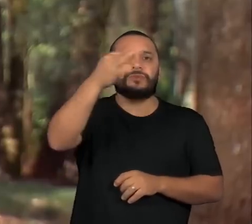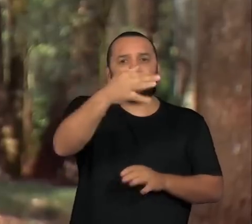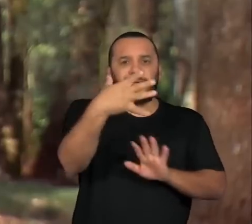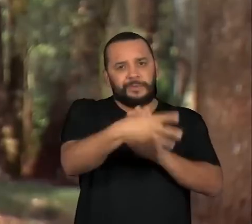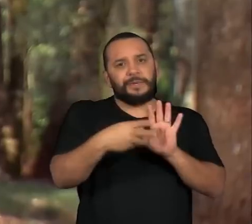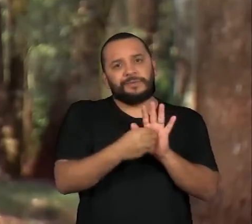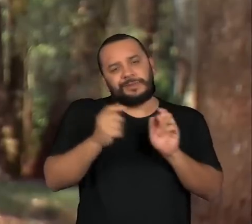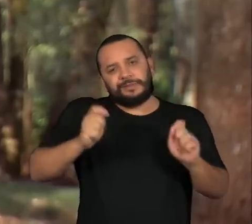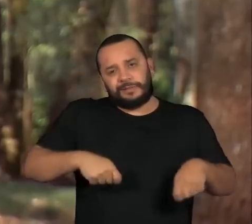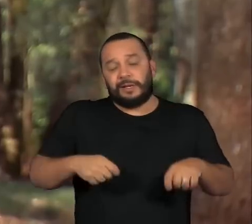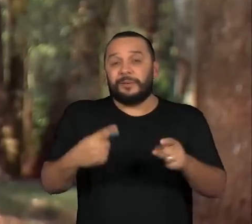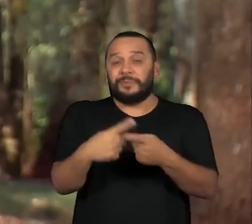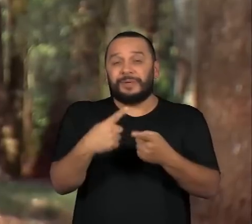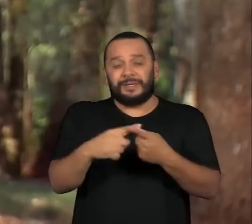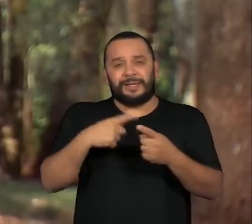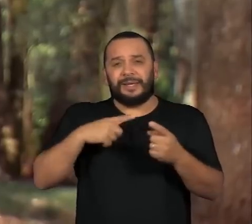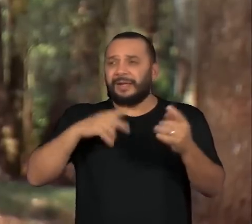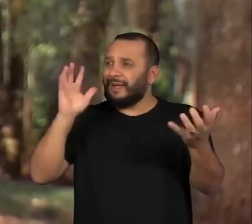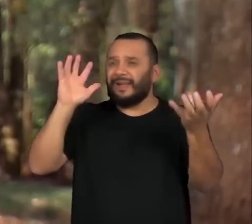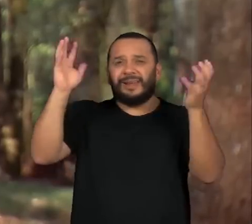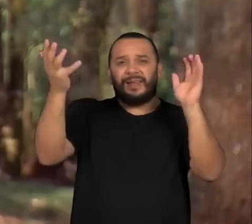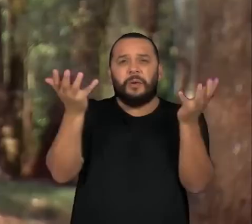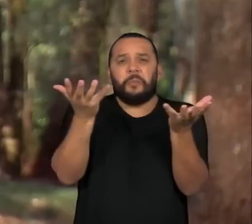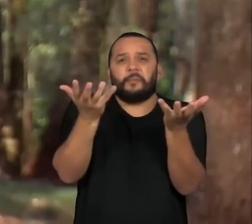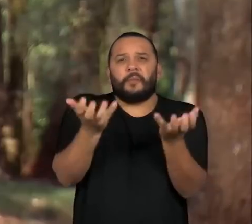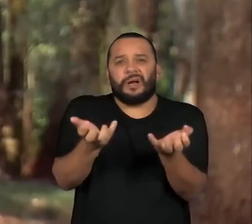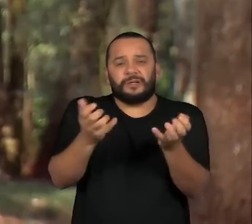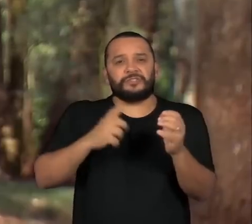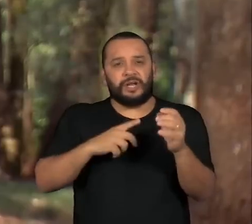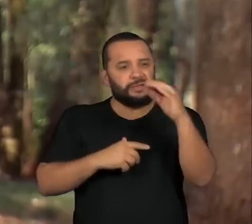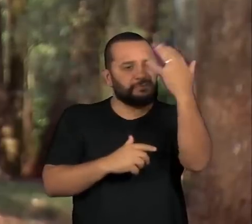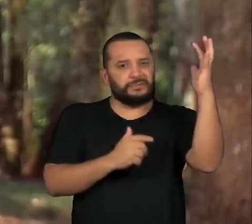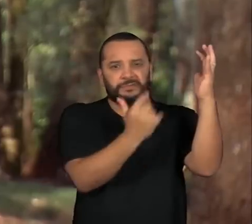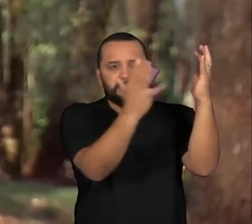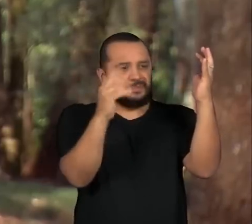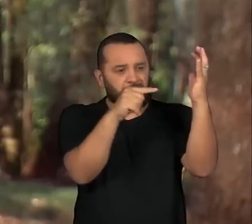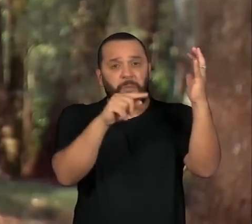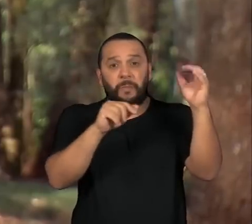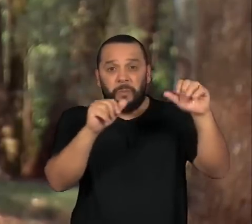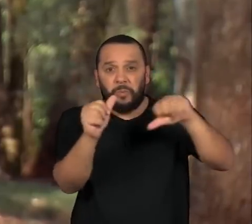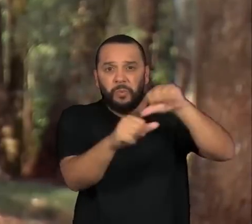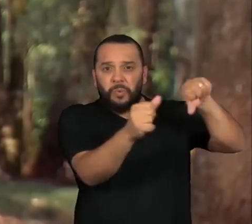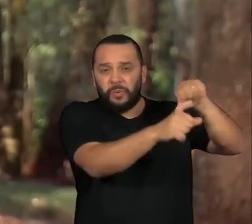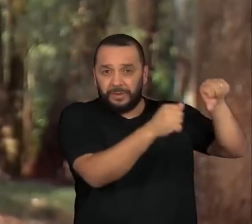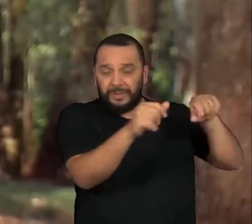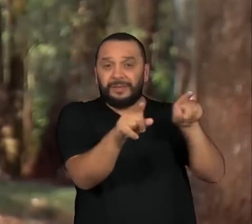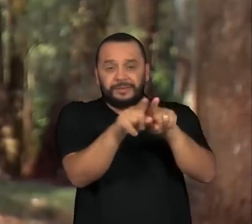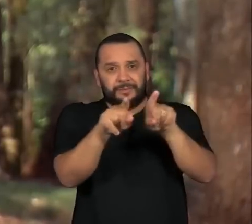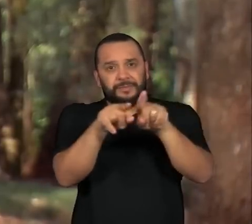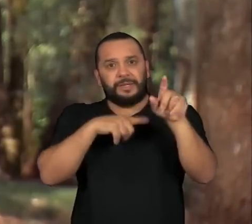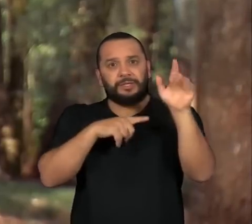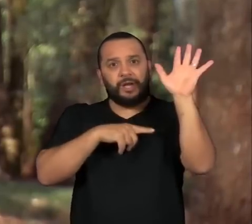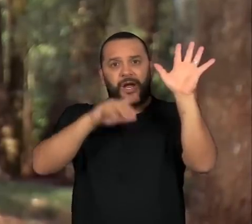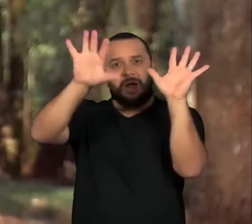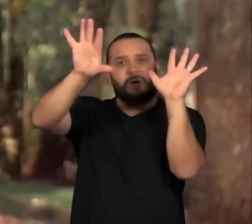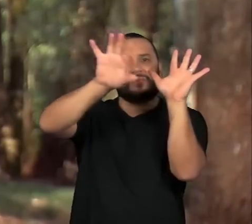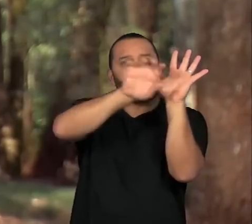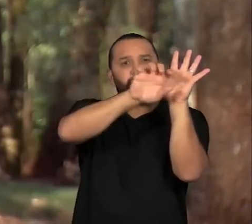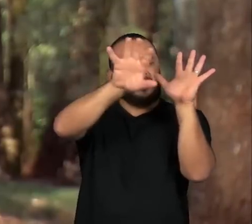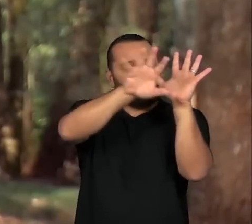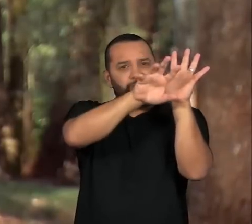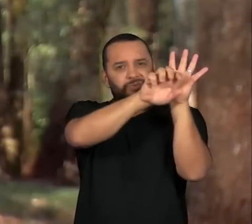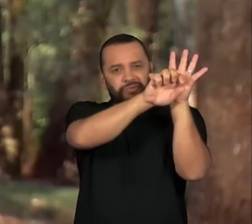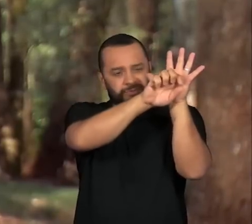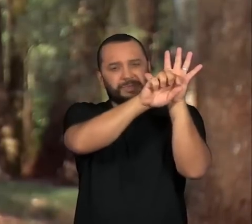seco deve alterar o tipo de vegetação e a capacidade de absorver carbono da atmosfera vai diminuir. Essas